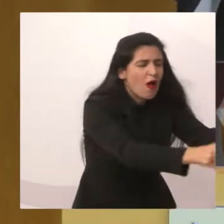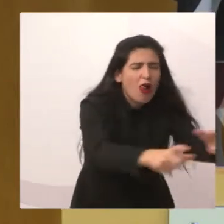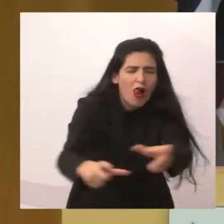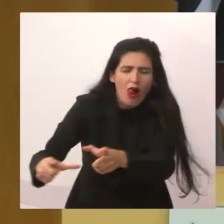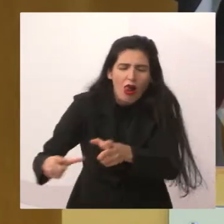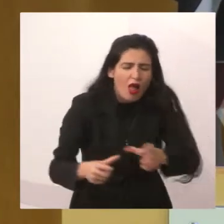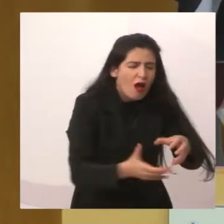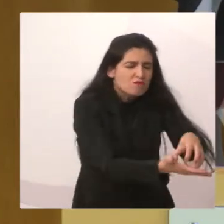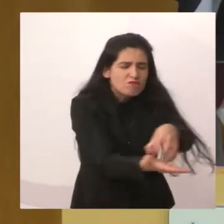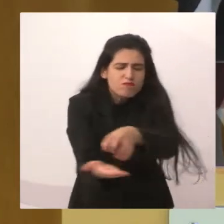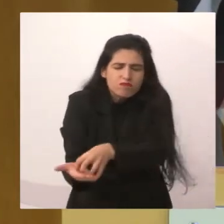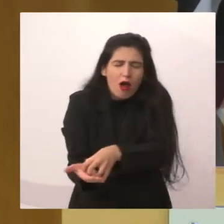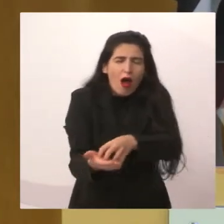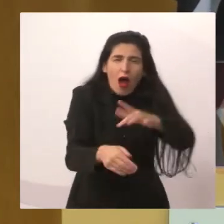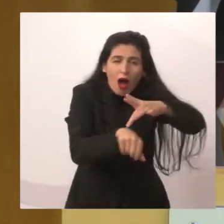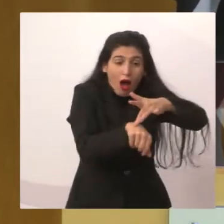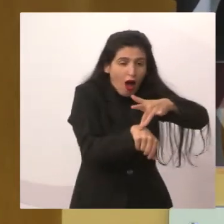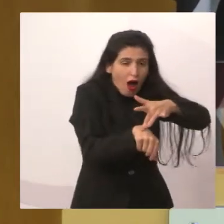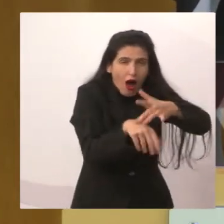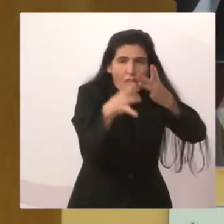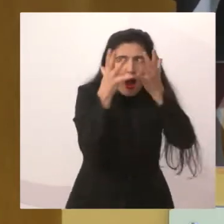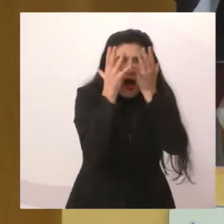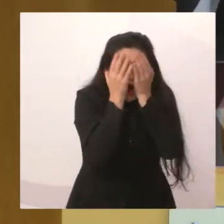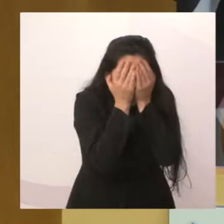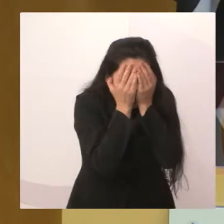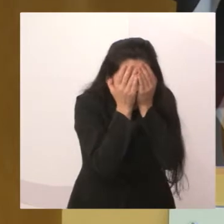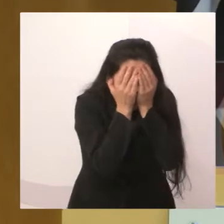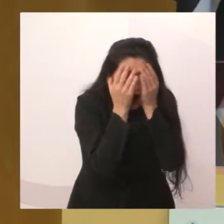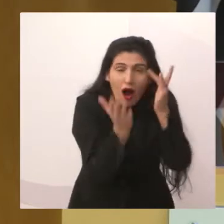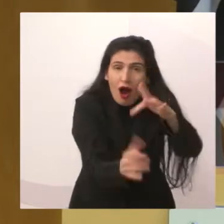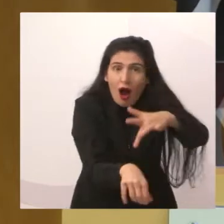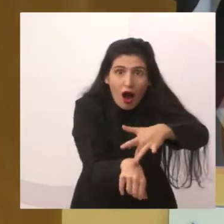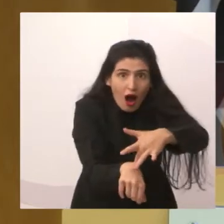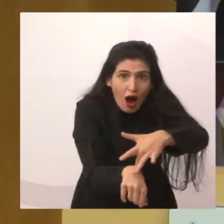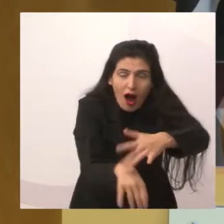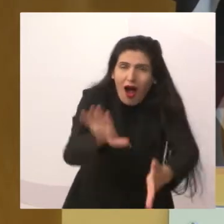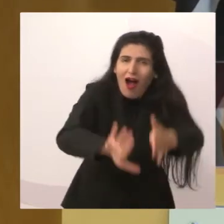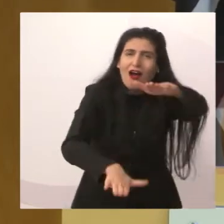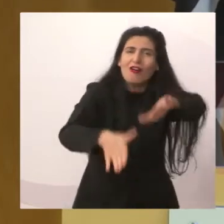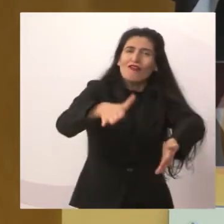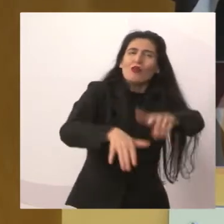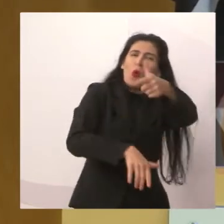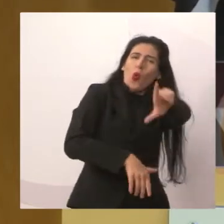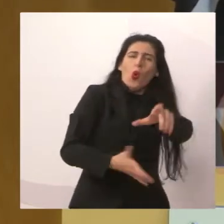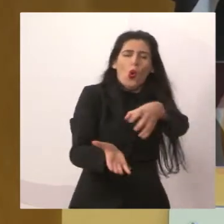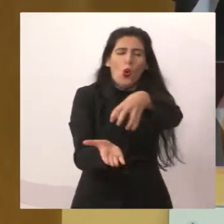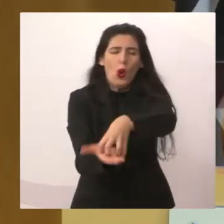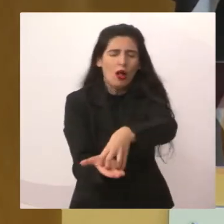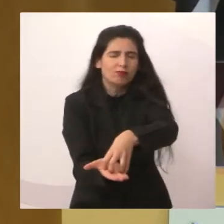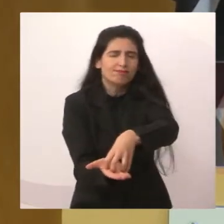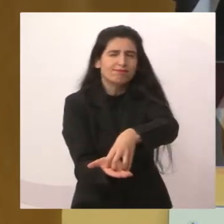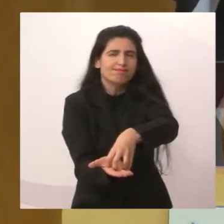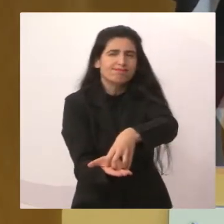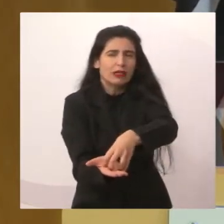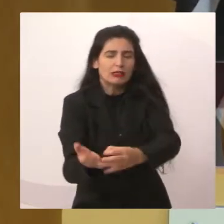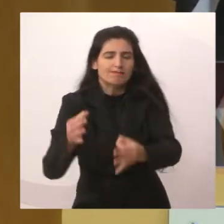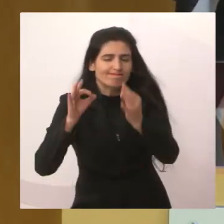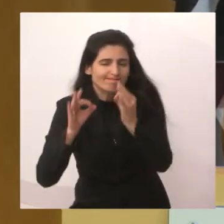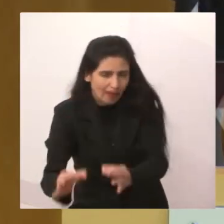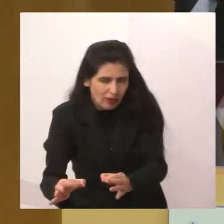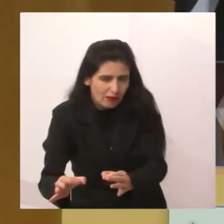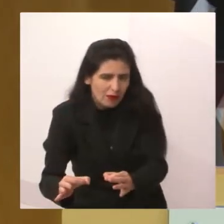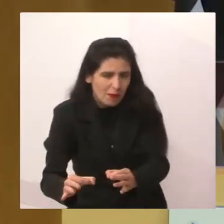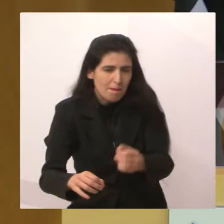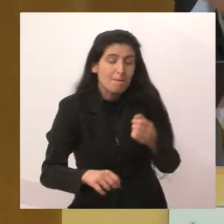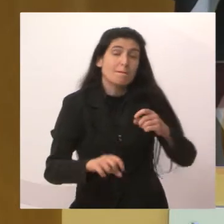coisas discrepantes, e às vezes em outros lugares que está quase tudo certinho, ali as pessoas encontram algo errado,